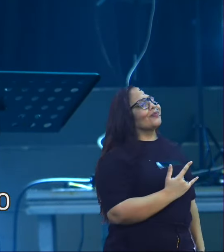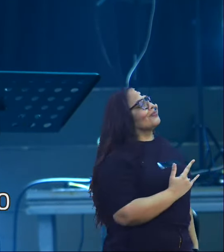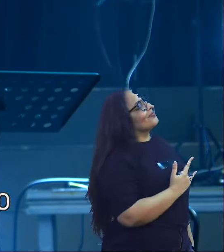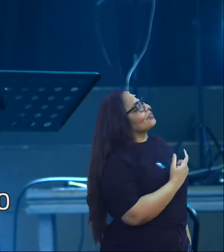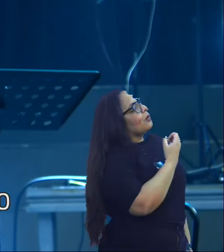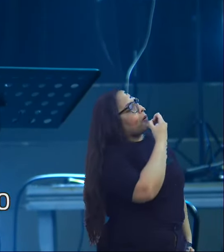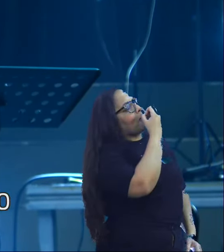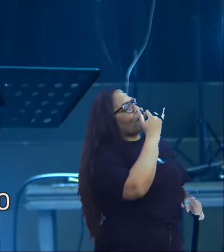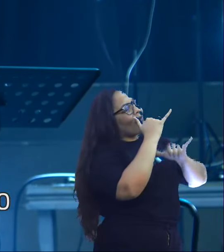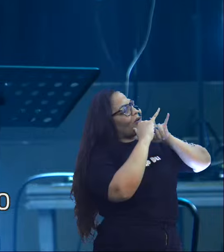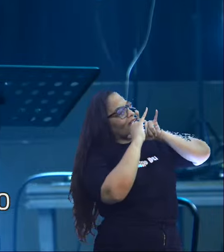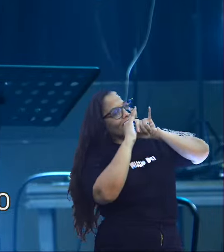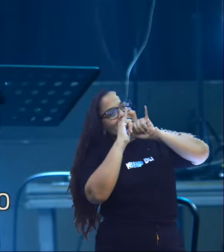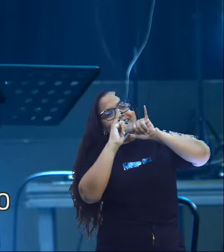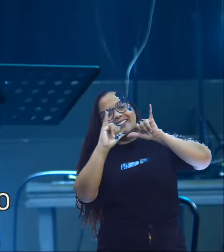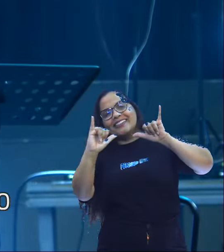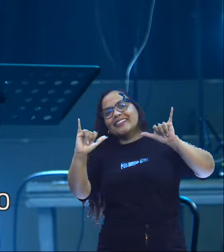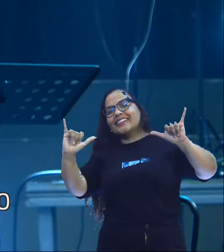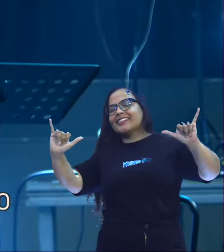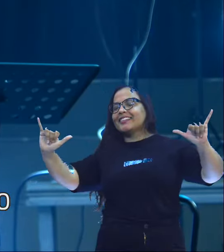Boa notícia,